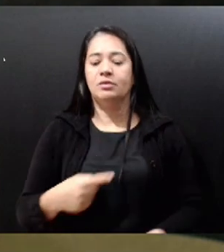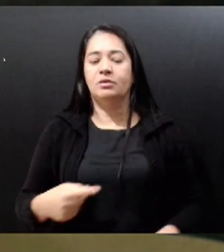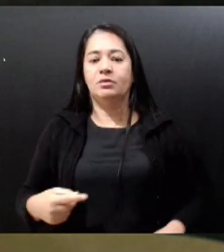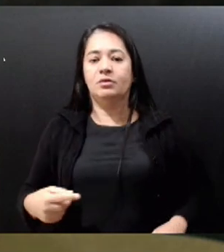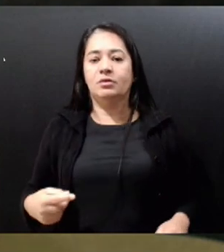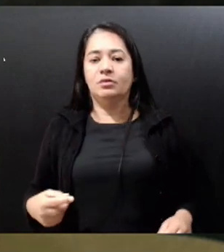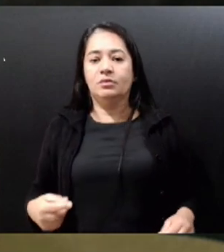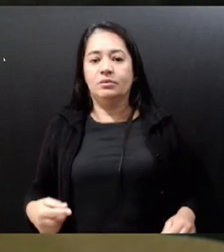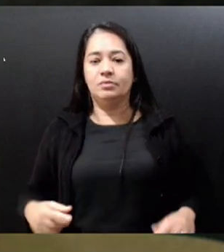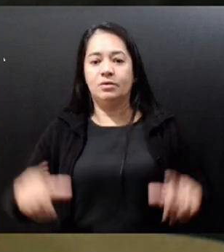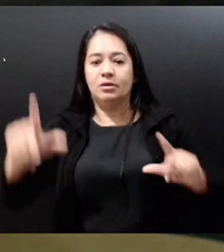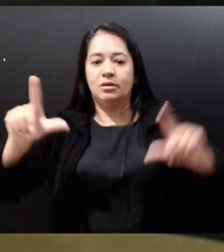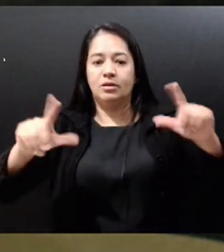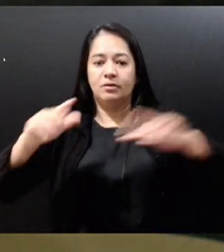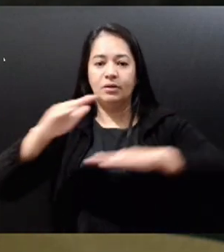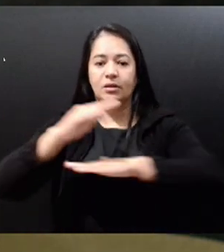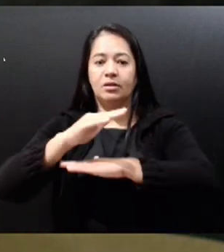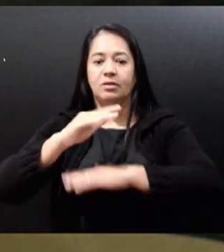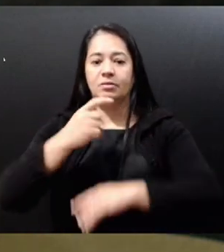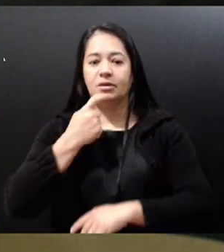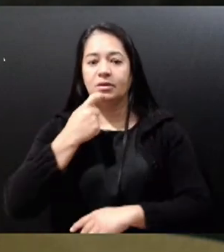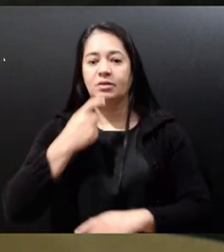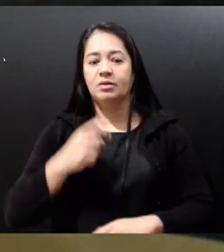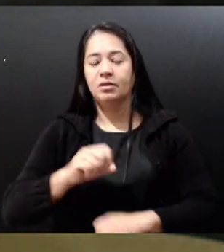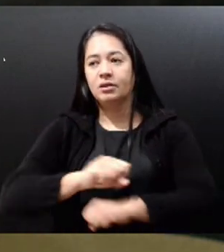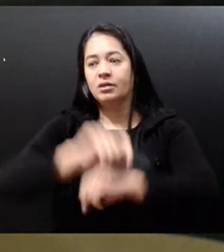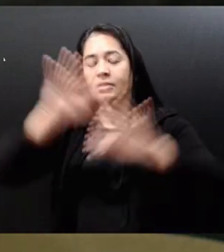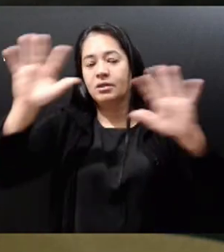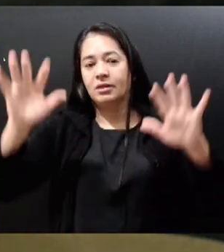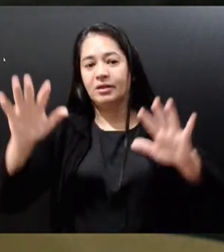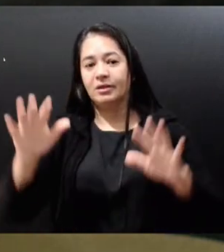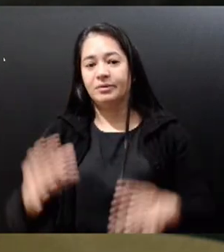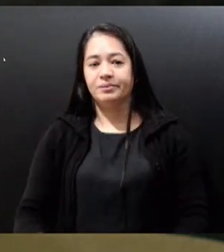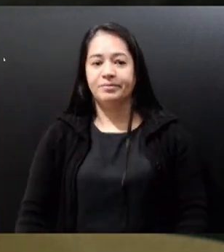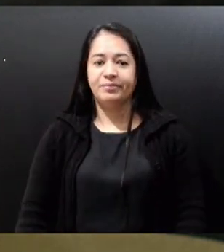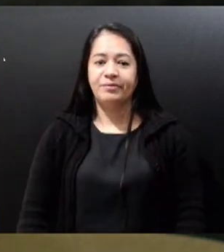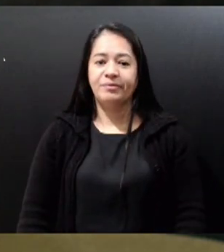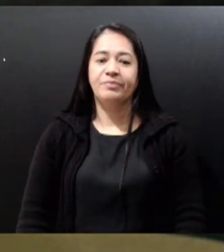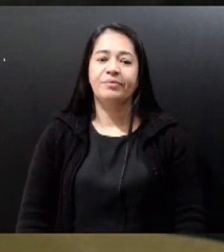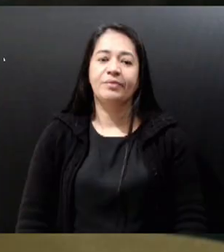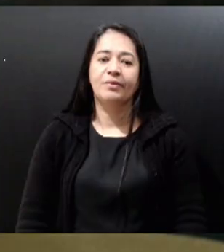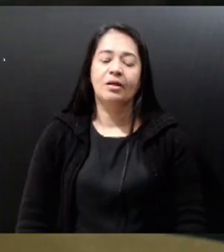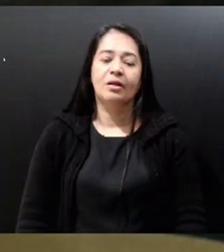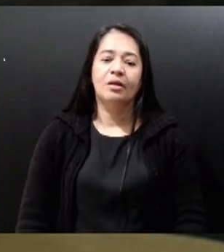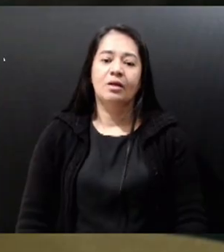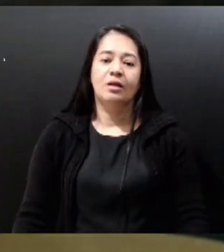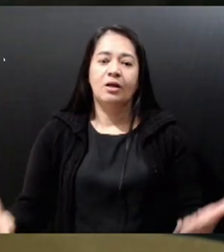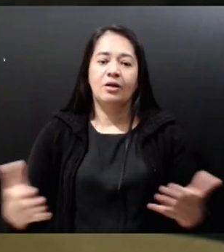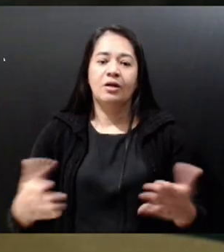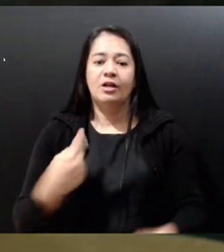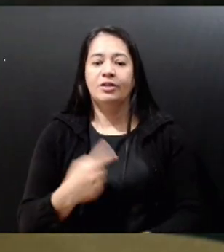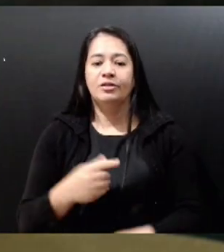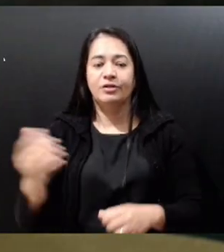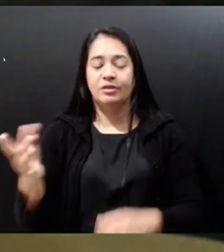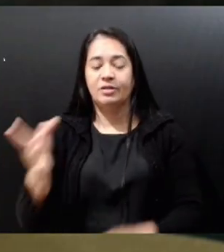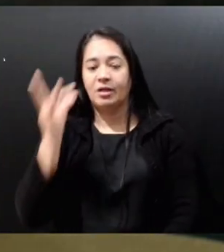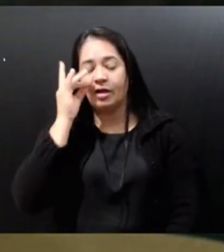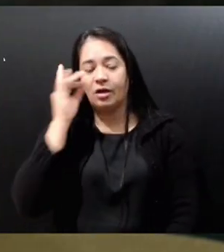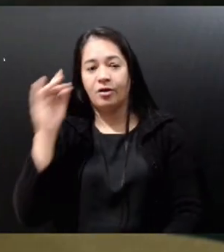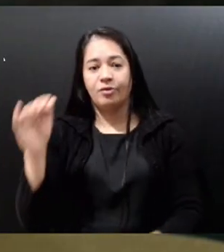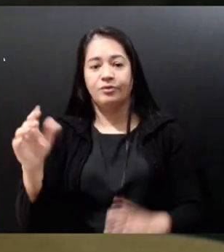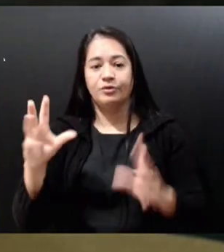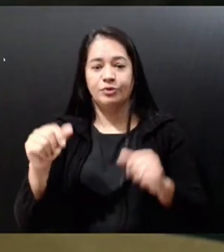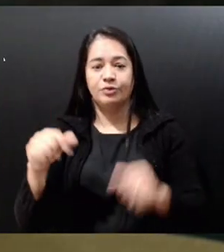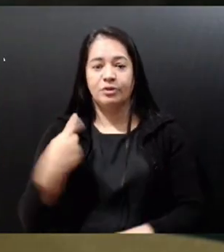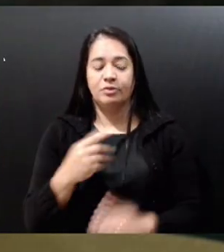também, claro, e Vivo Fibra para você. E temos a nossa transmissão ao vivo de toda a nossa programação através